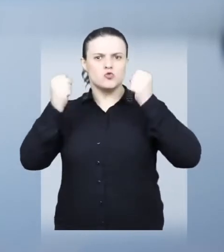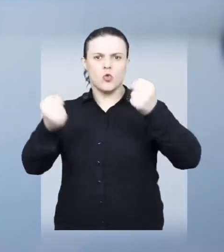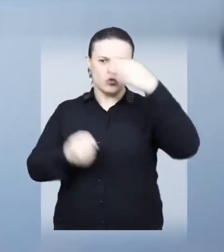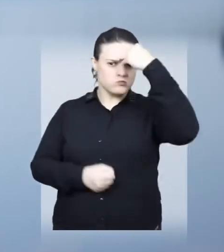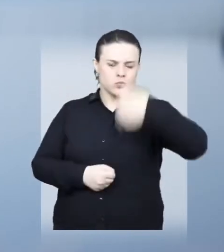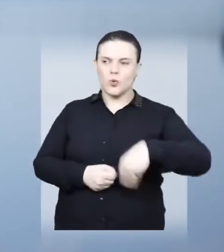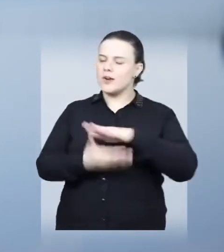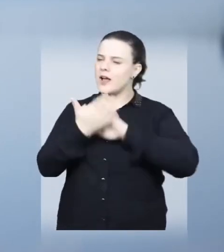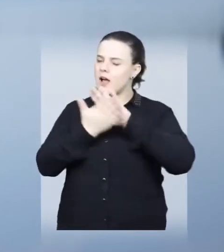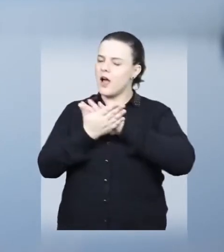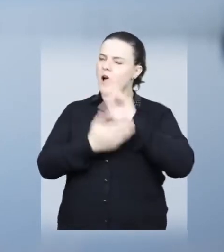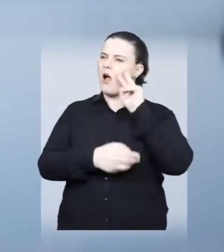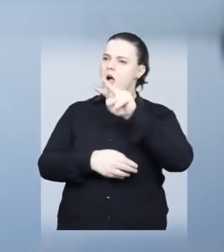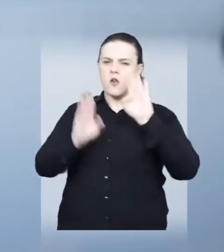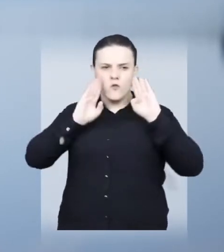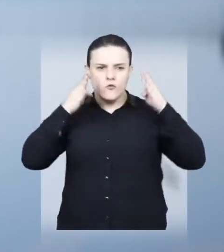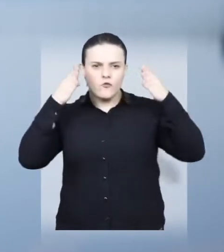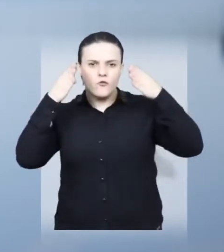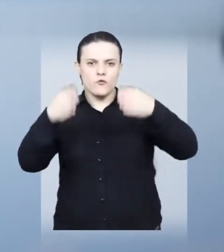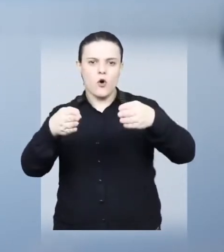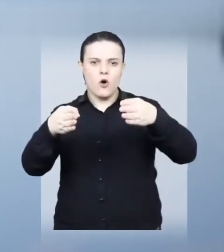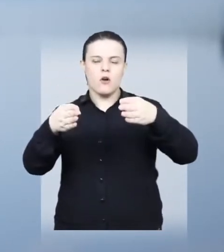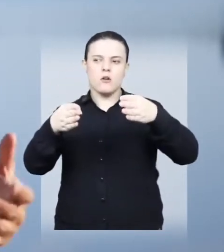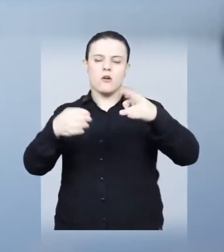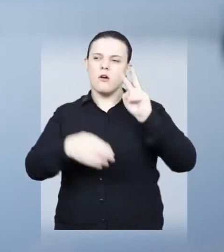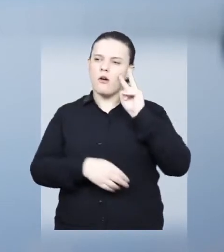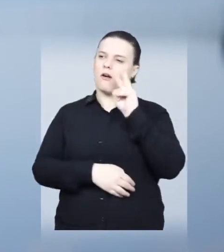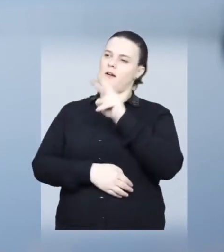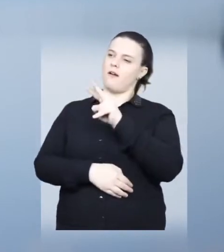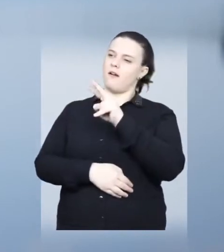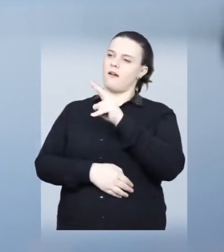no treinamento, o foco dela,